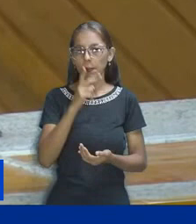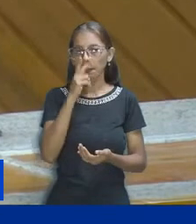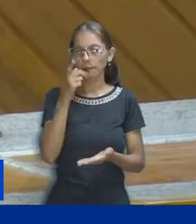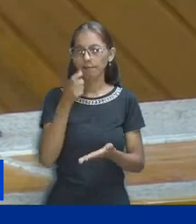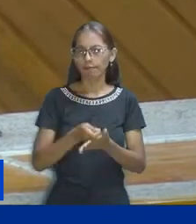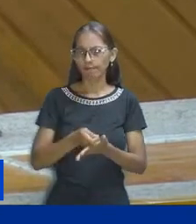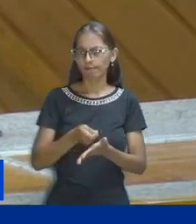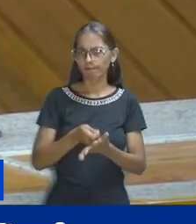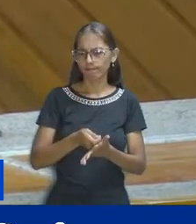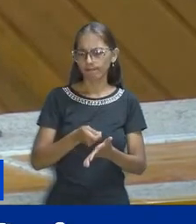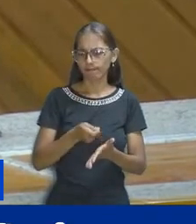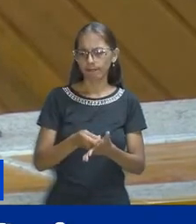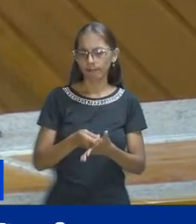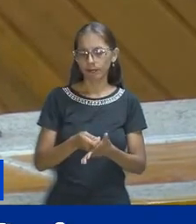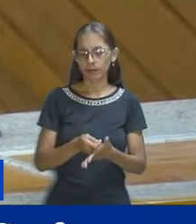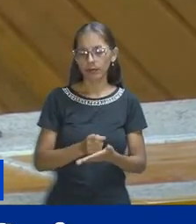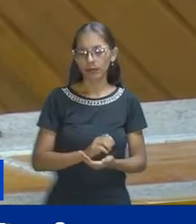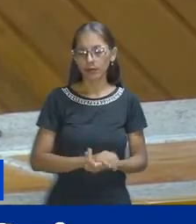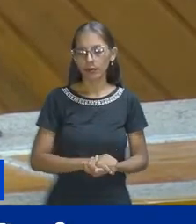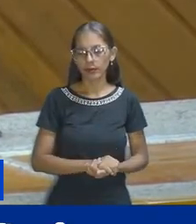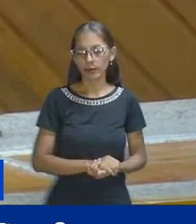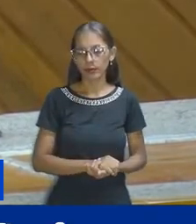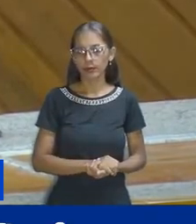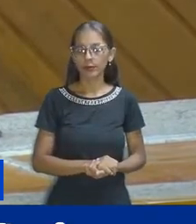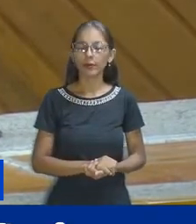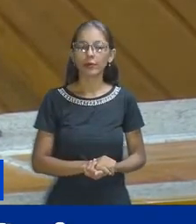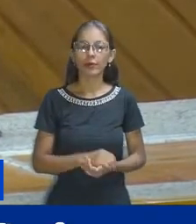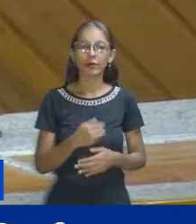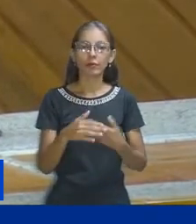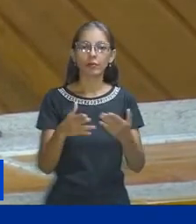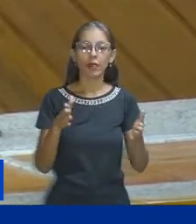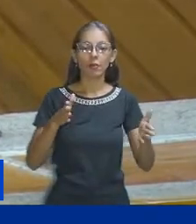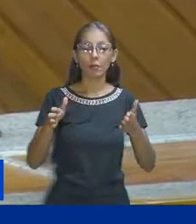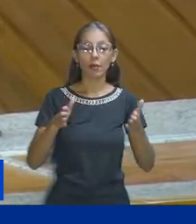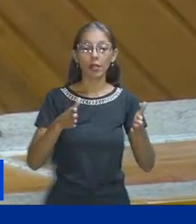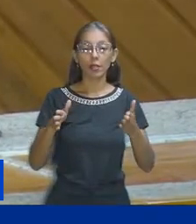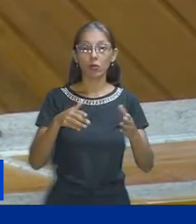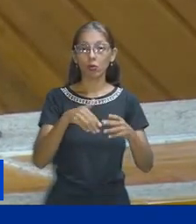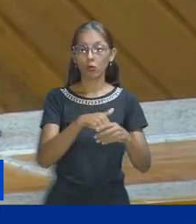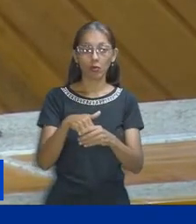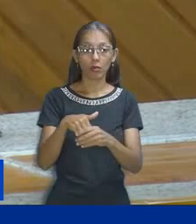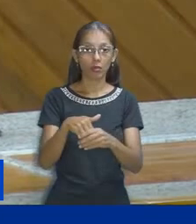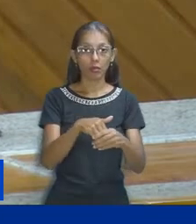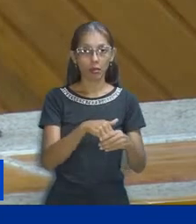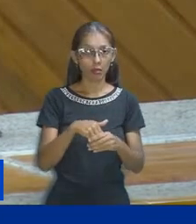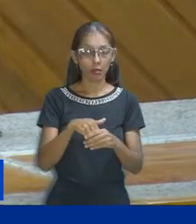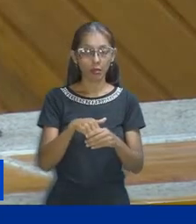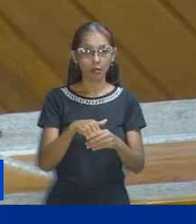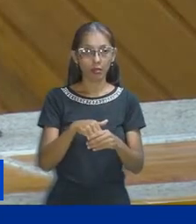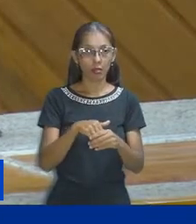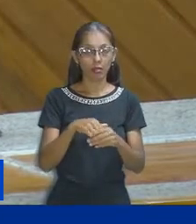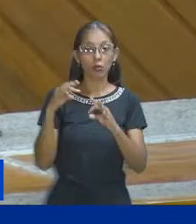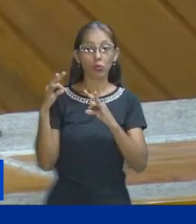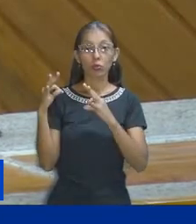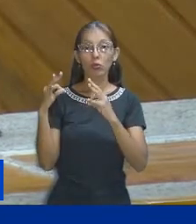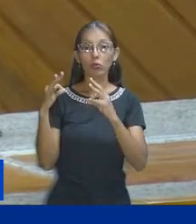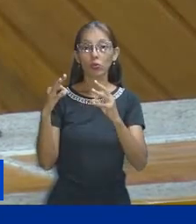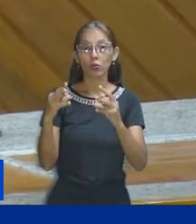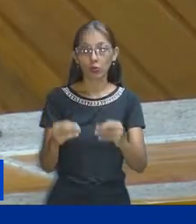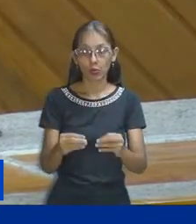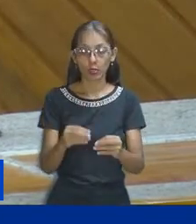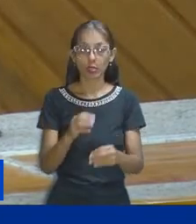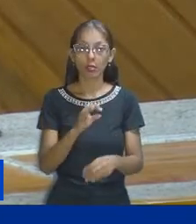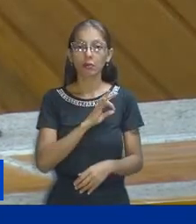passe a ter em todas as abordagens, sobretudo no período eleitoral, que todas as abordagens com policiais,